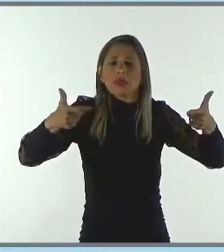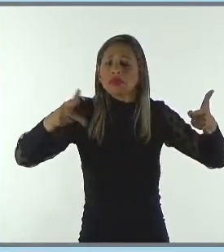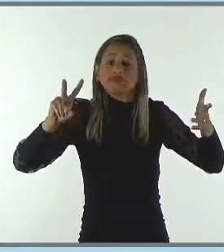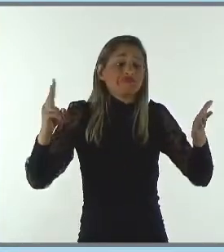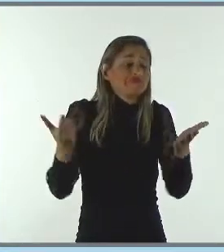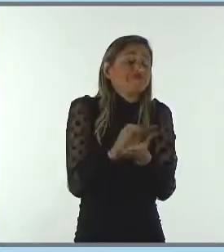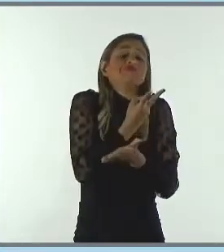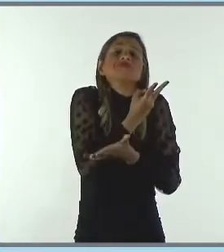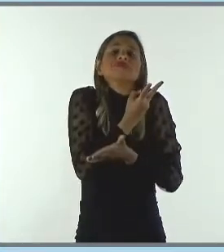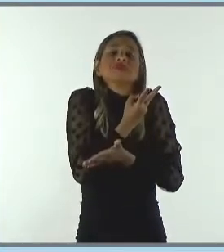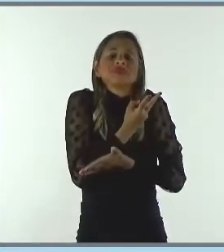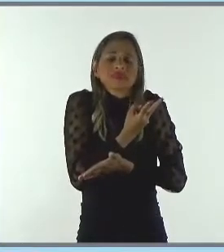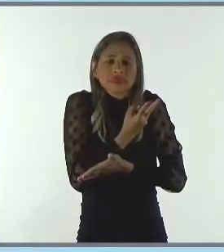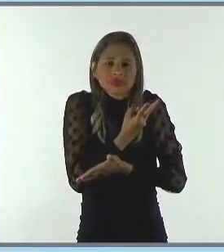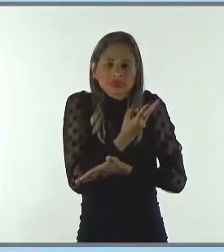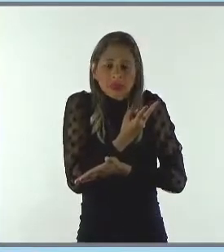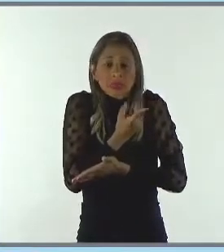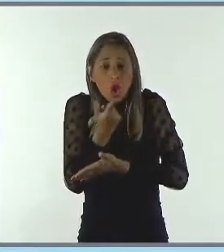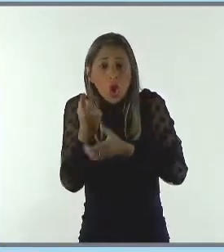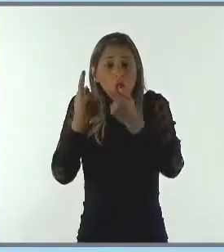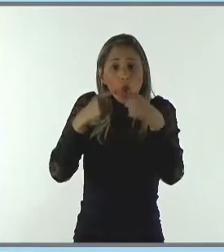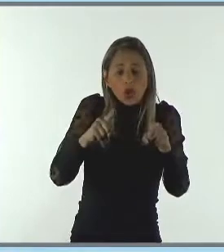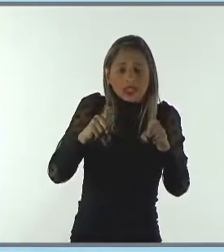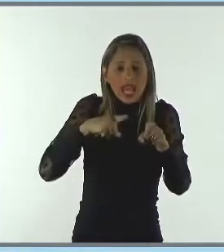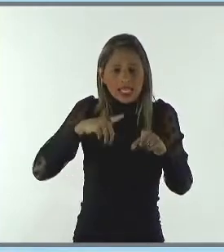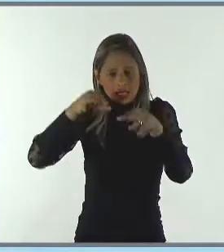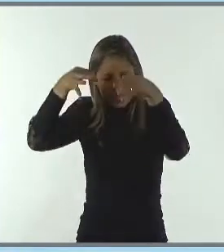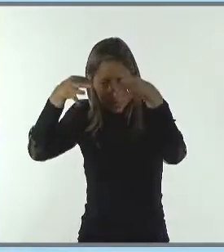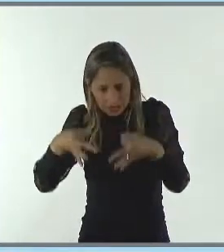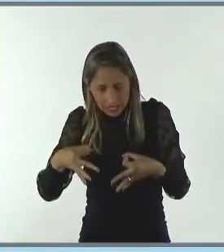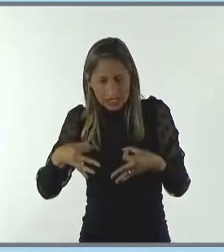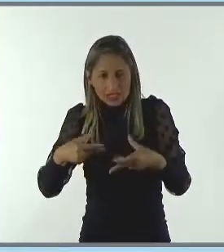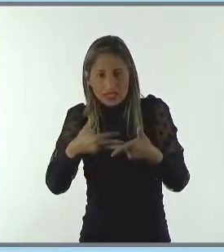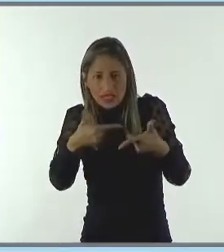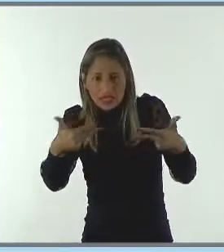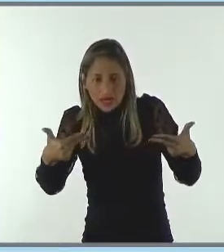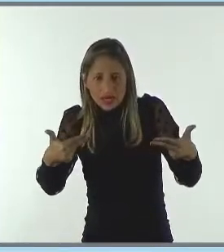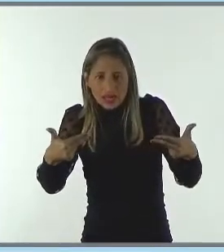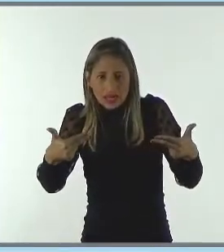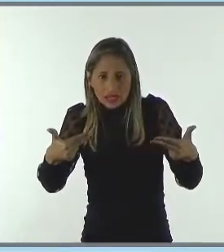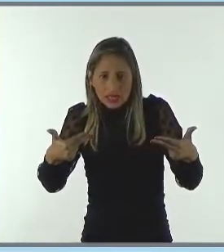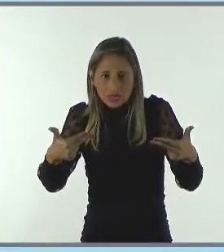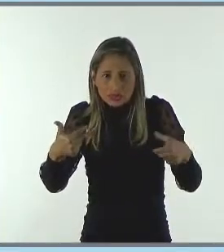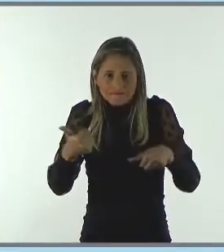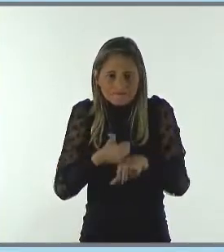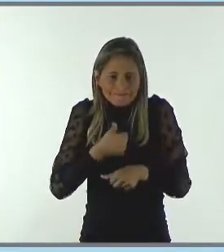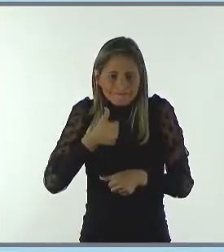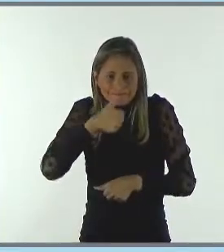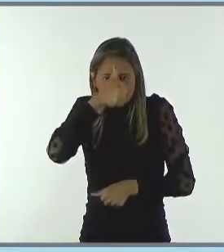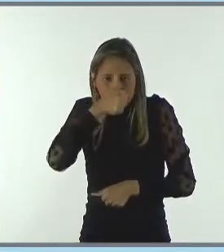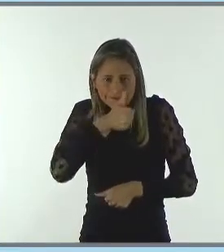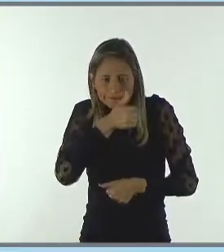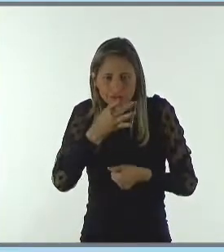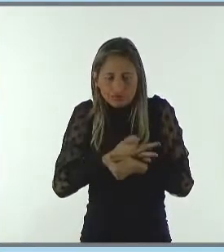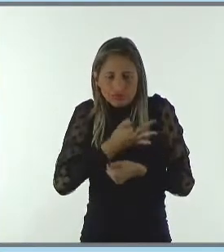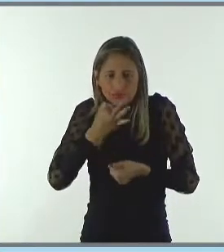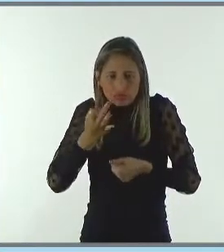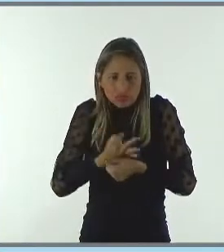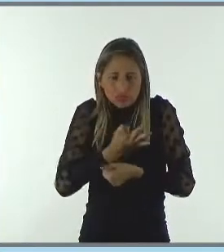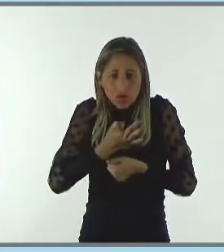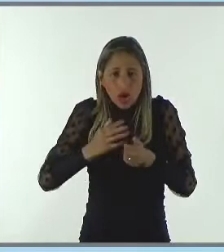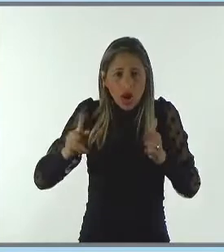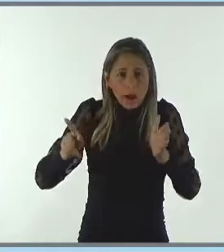imprevisível. Ir contra essas certezas cimentadas em suas intolerâncias. Palpitar com a